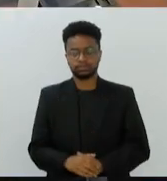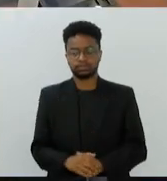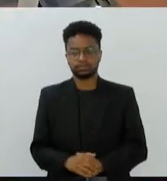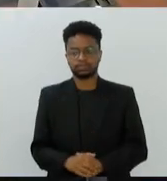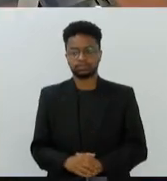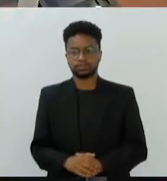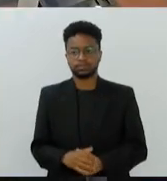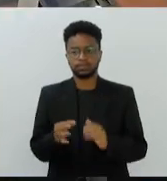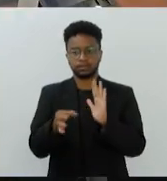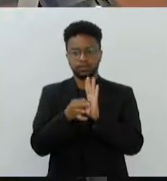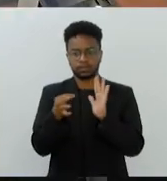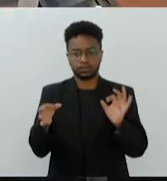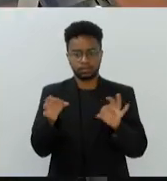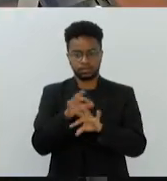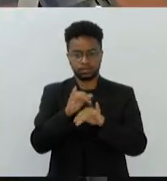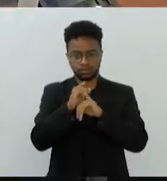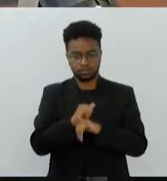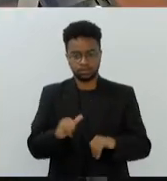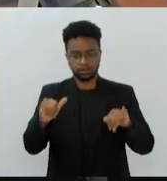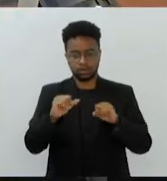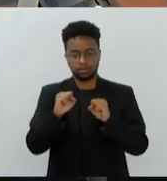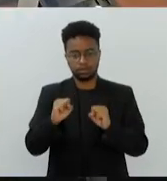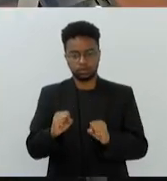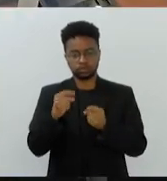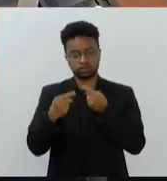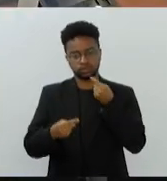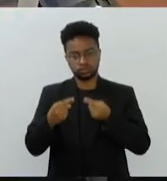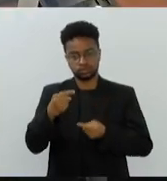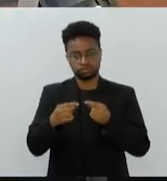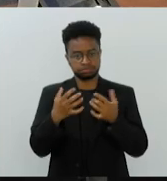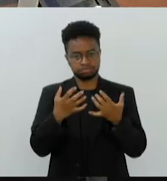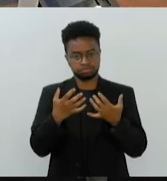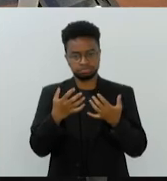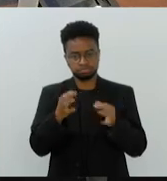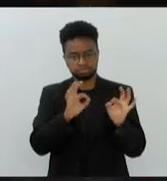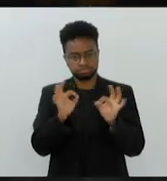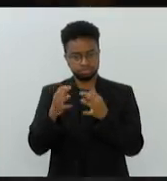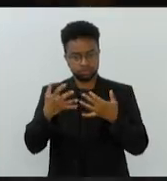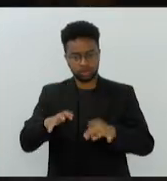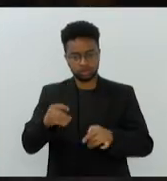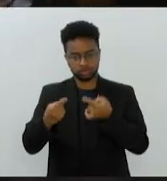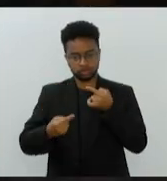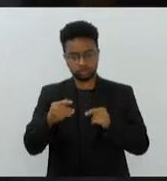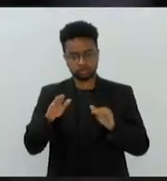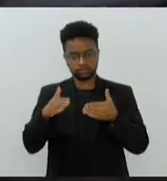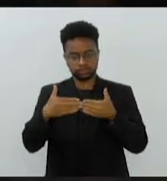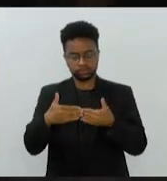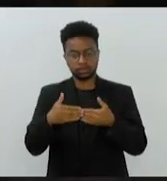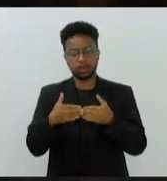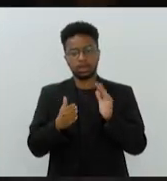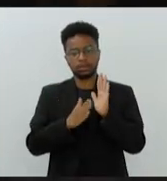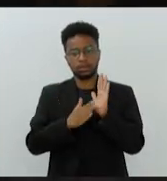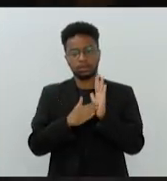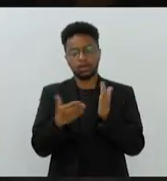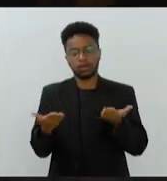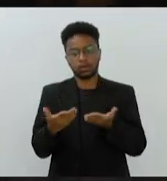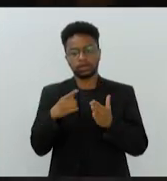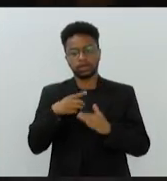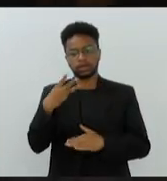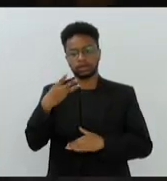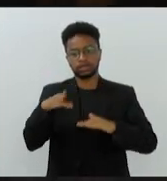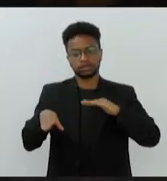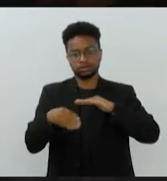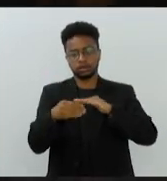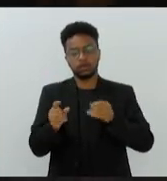Com o parecer emitido, em discussão, não havendo quem queira discutir, encerrada a discussão, a presente proposta recebeu 3 emendas